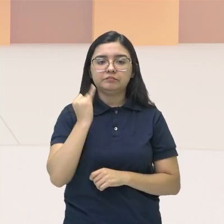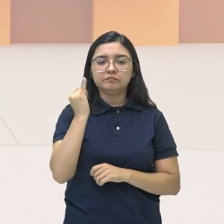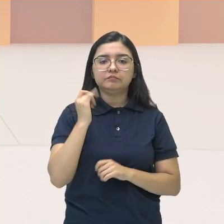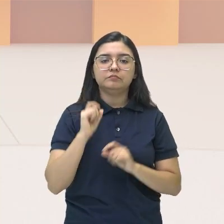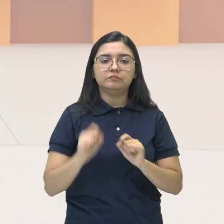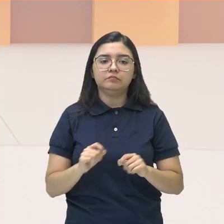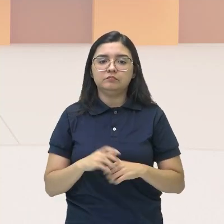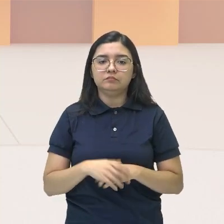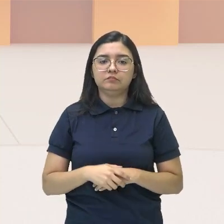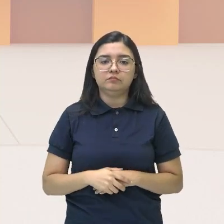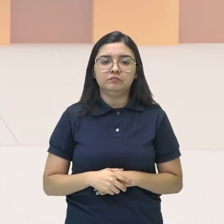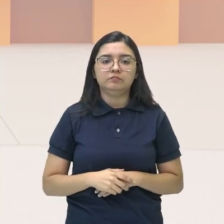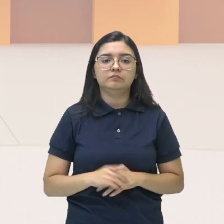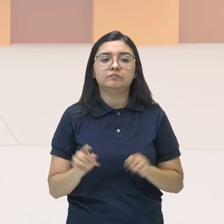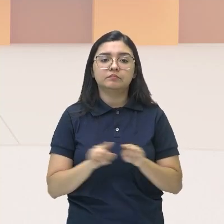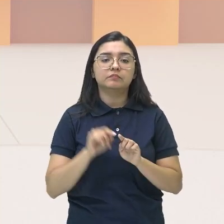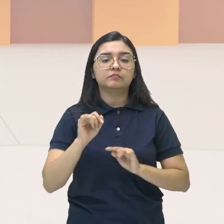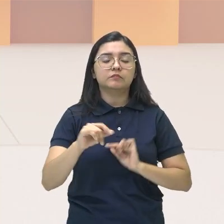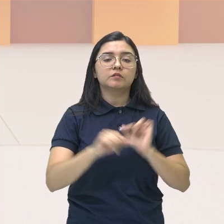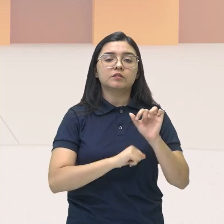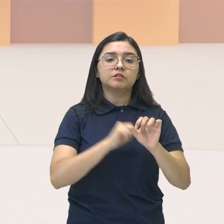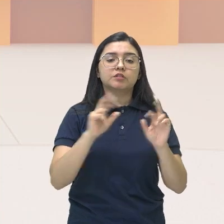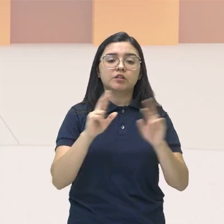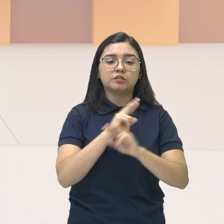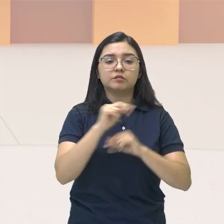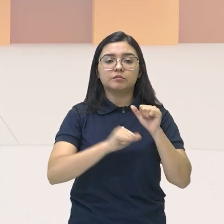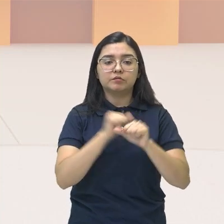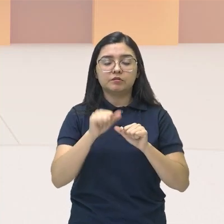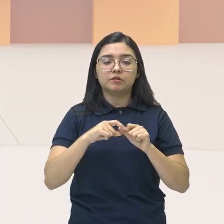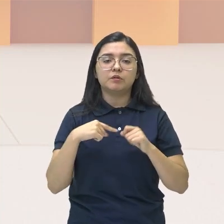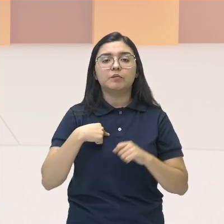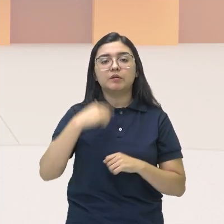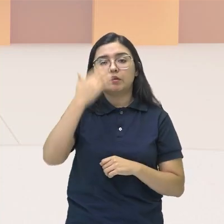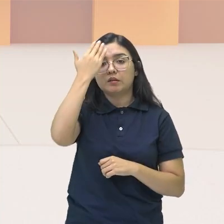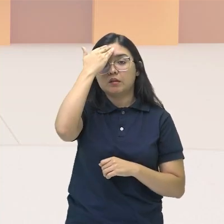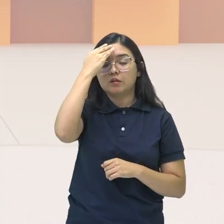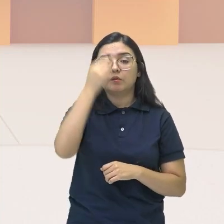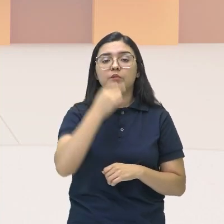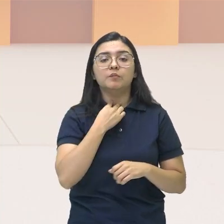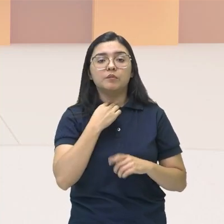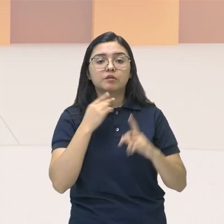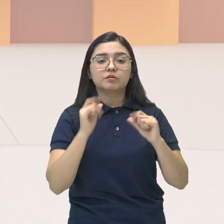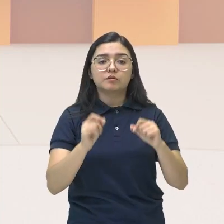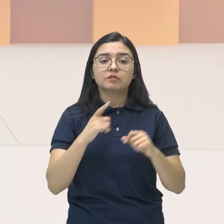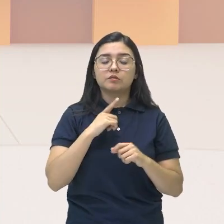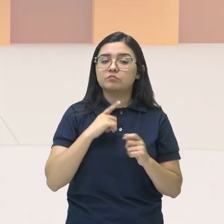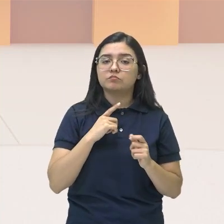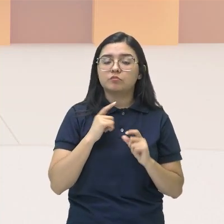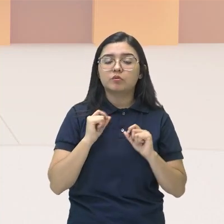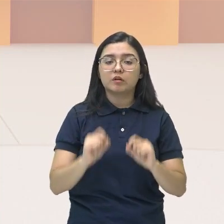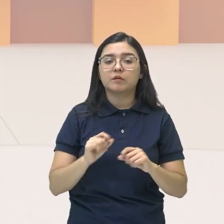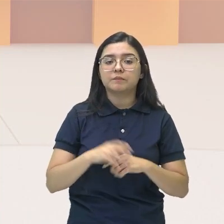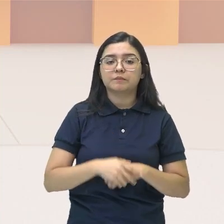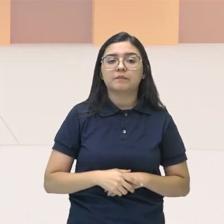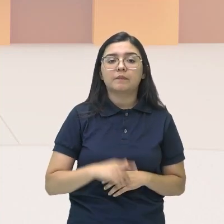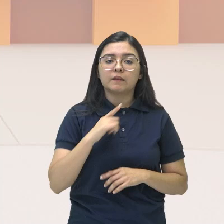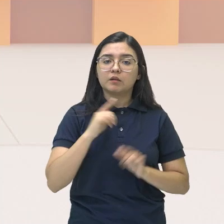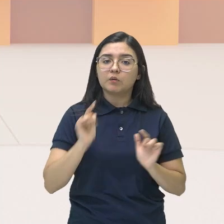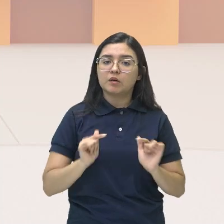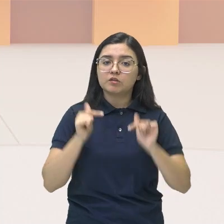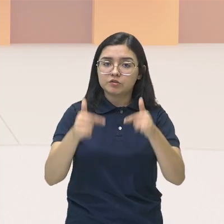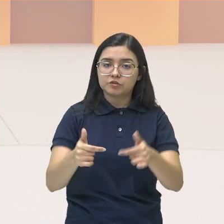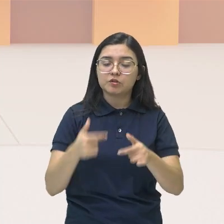importância de, ao mudar essas relações, eu entender que eu não posso me permitir a não